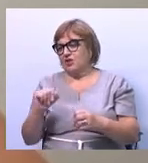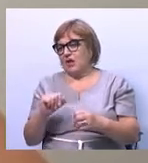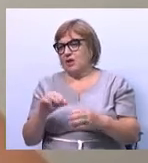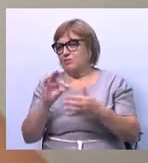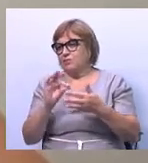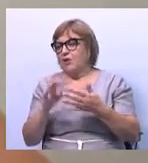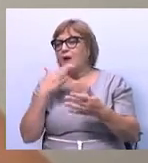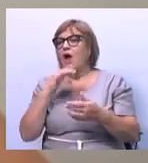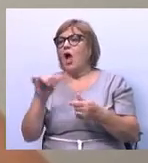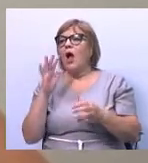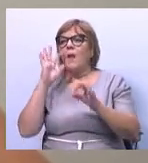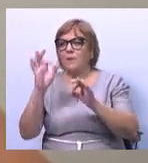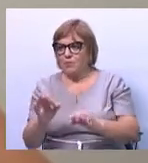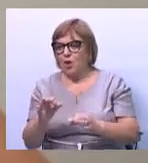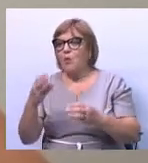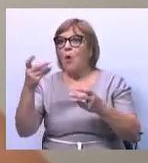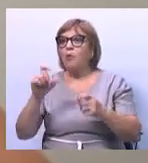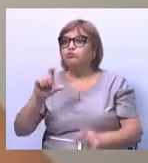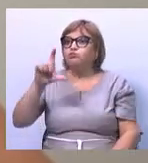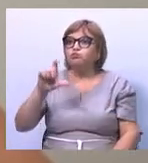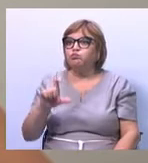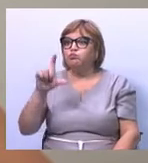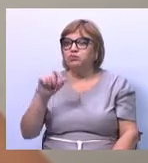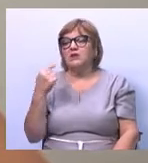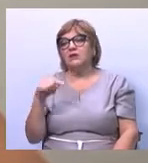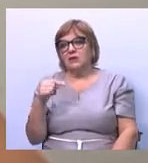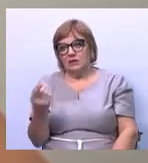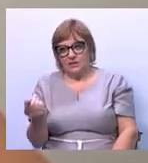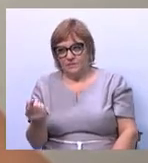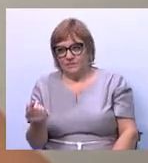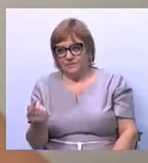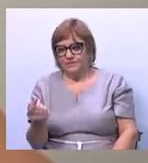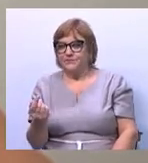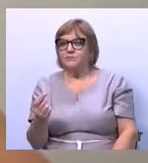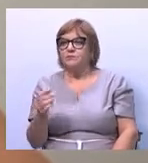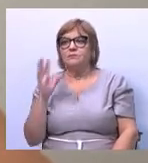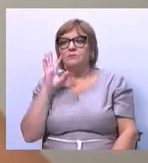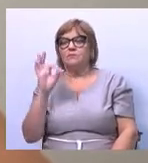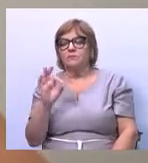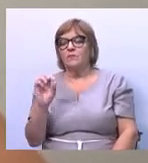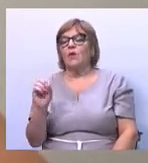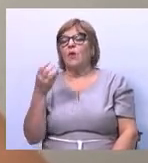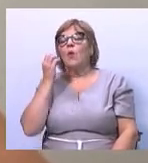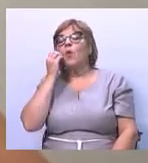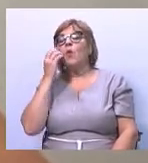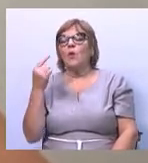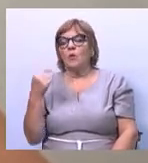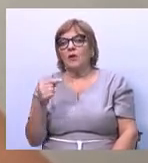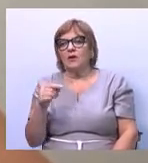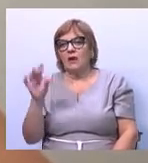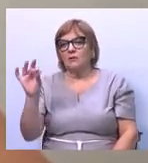se o óleo é o indicado, se a quantidade de óleo que estão a utilizar é indicado ou não, como é que estão a